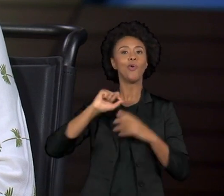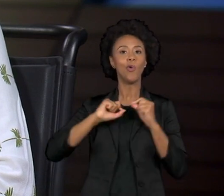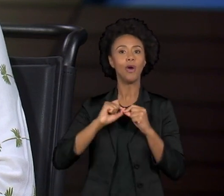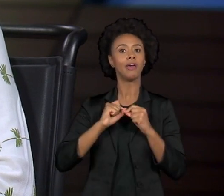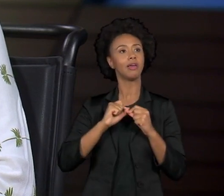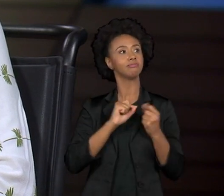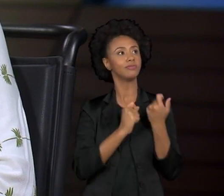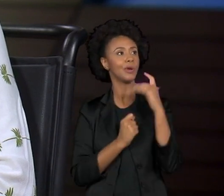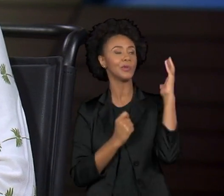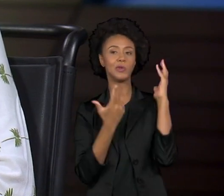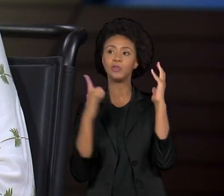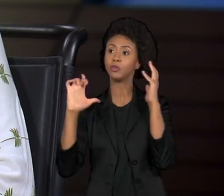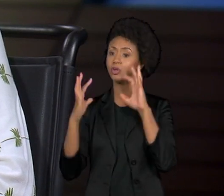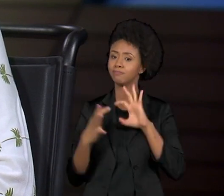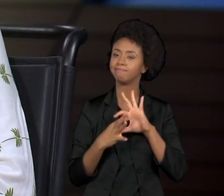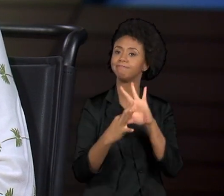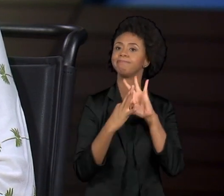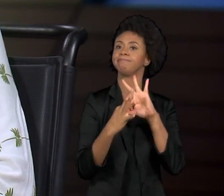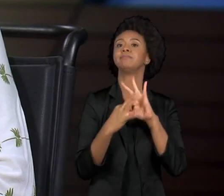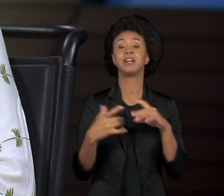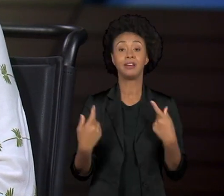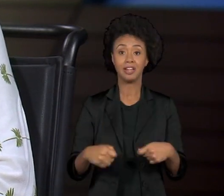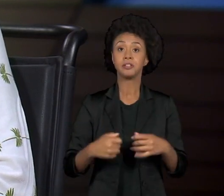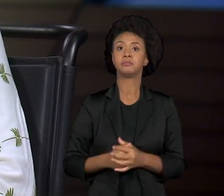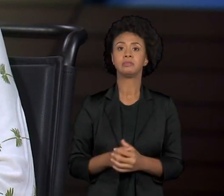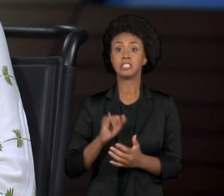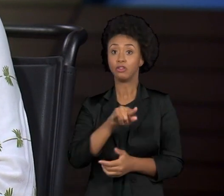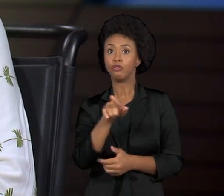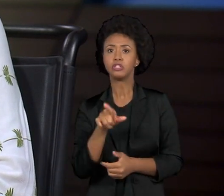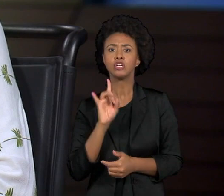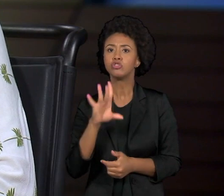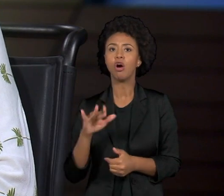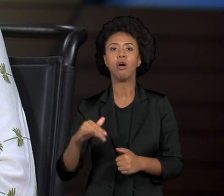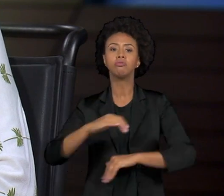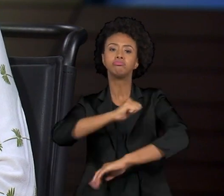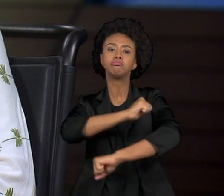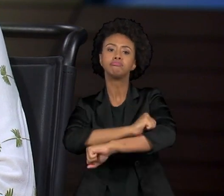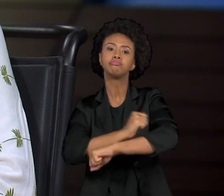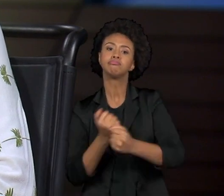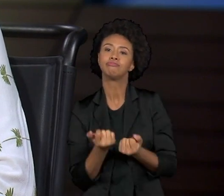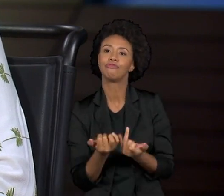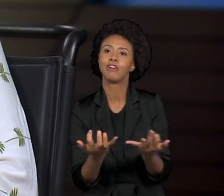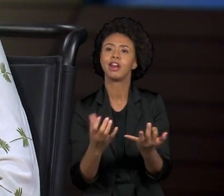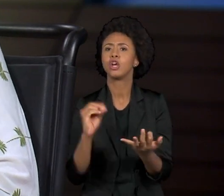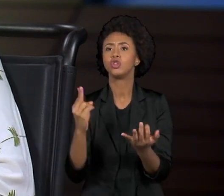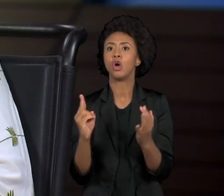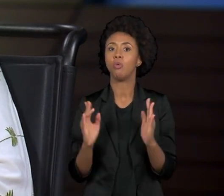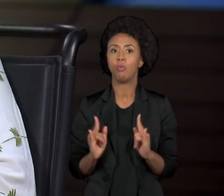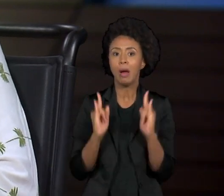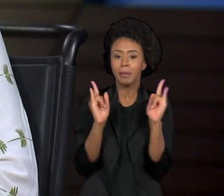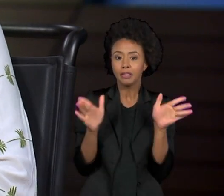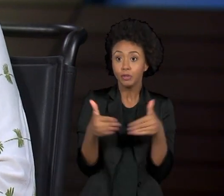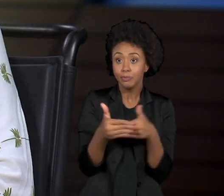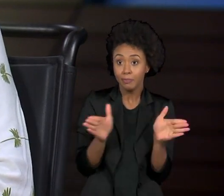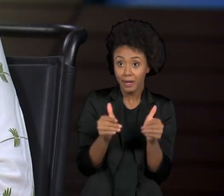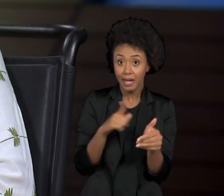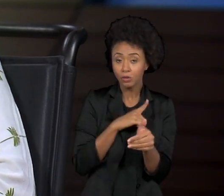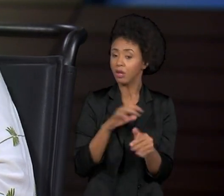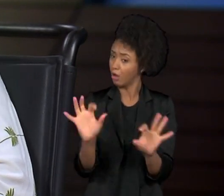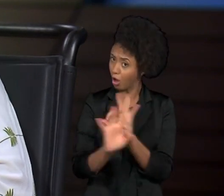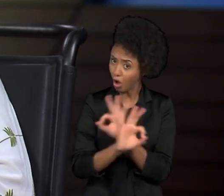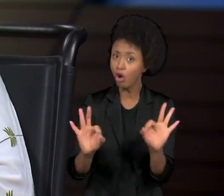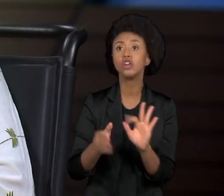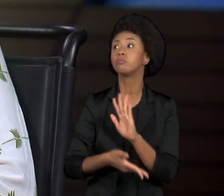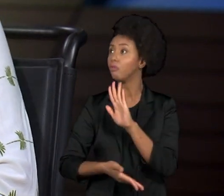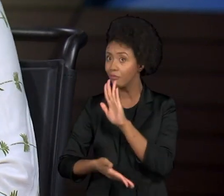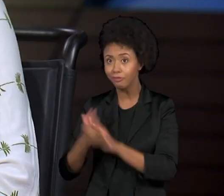a natureza, enfim, que pode ser, se você tem só uma varanda, se você tem um apartamento pequeno, enfim, se você tem um apartamento pequeno, ótimo, vá